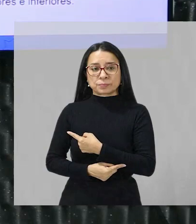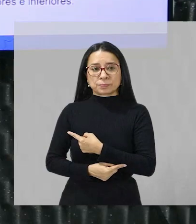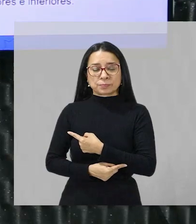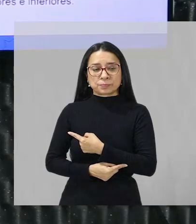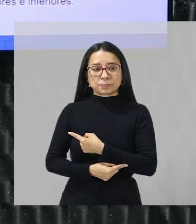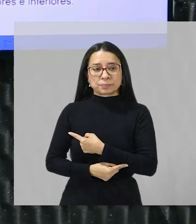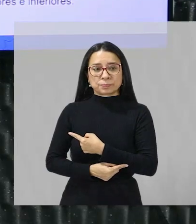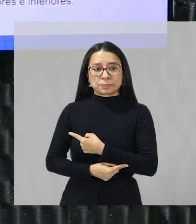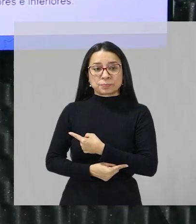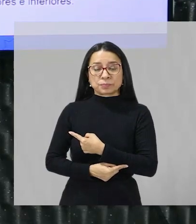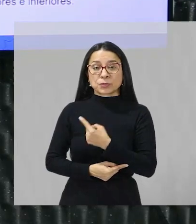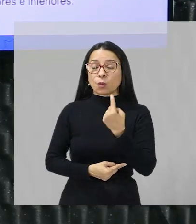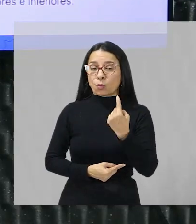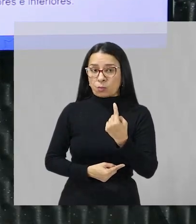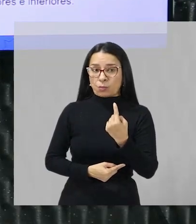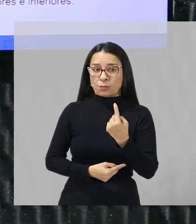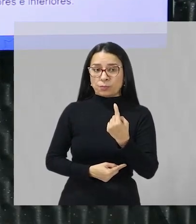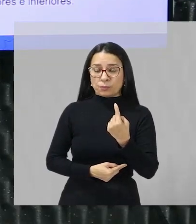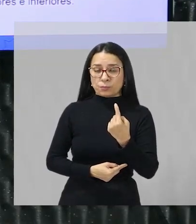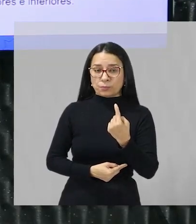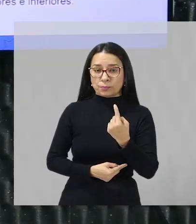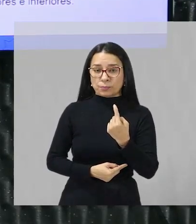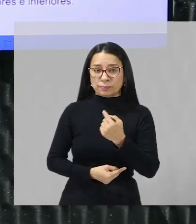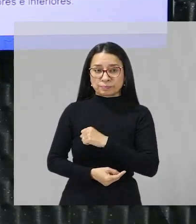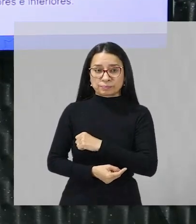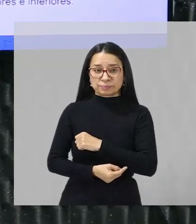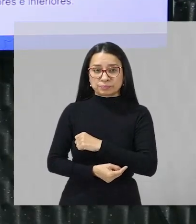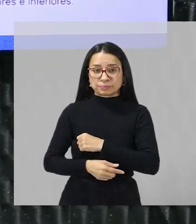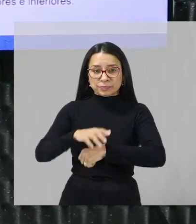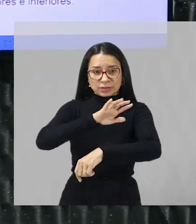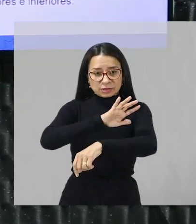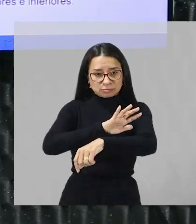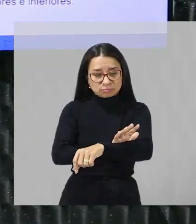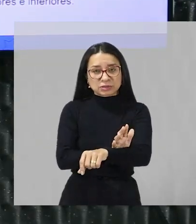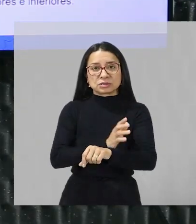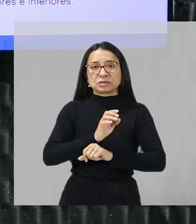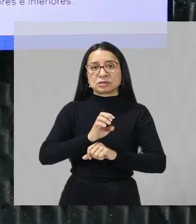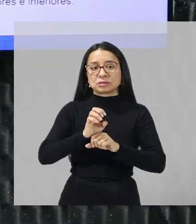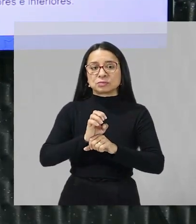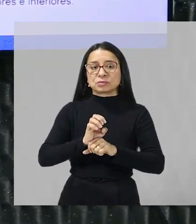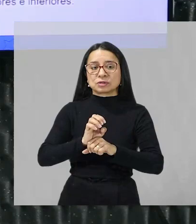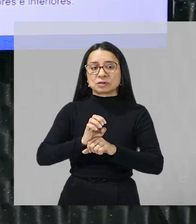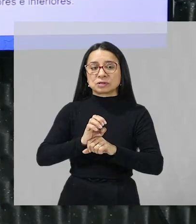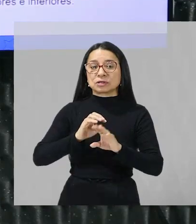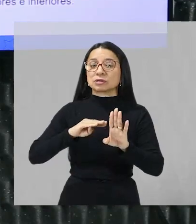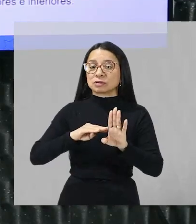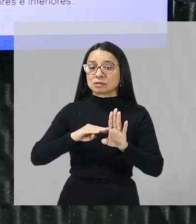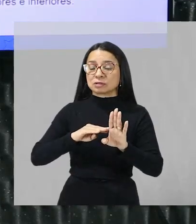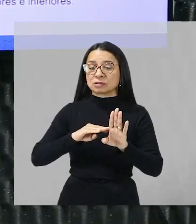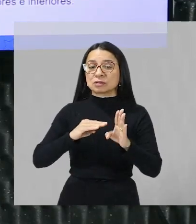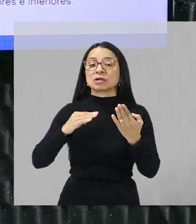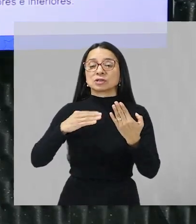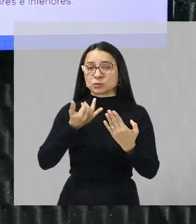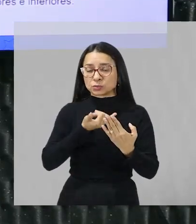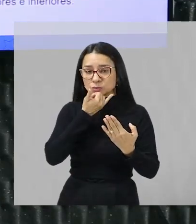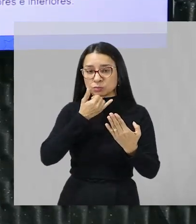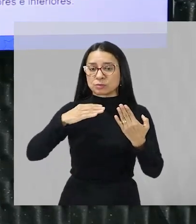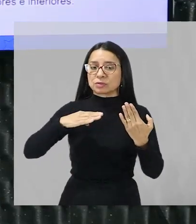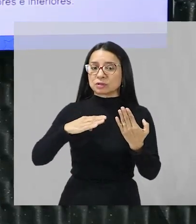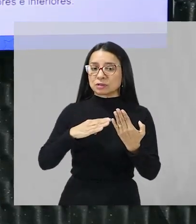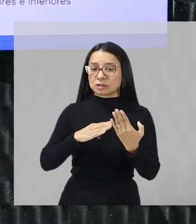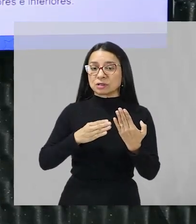Primeiro, trata-se de um racismo estrutural. Grifa, racismo estrutural. Dado que,